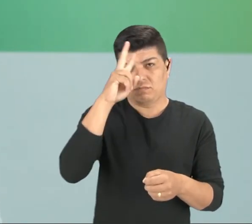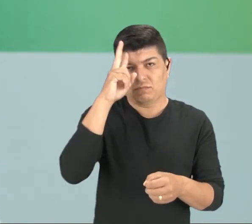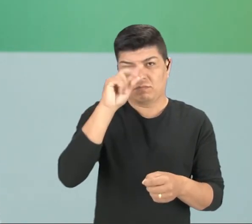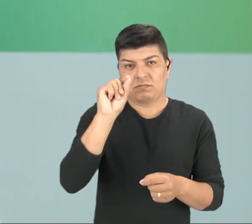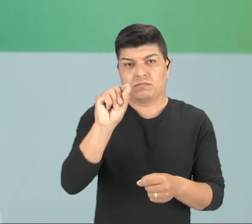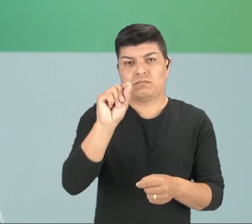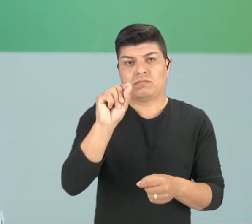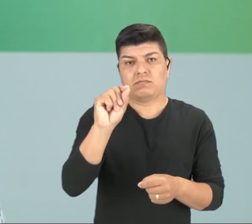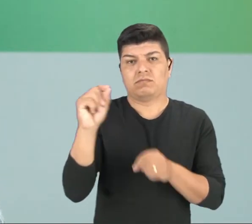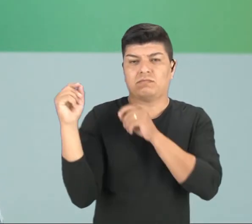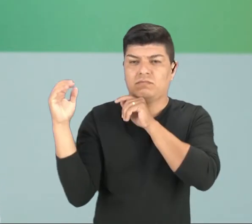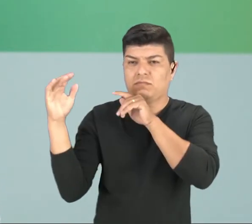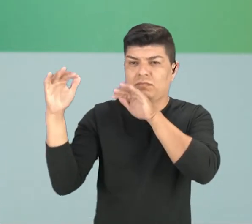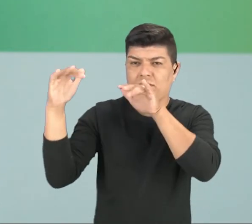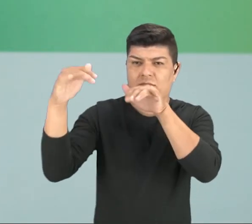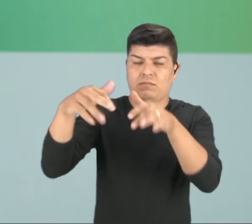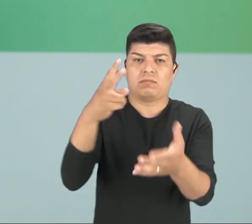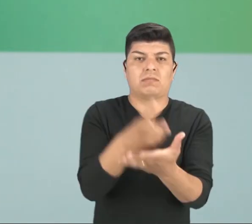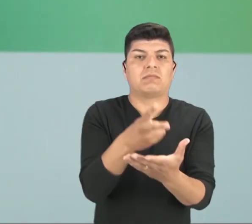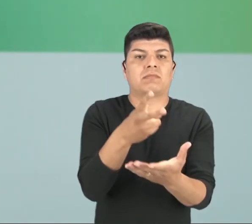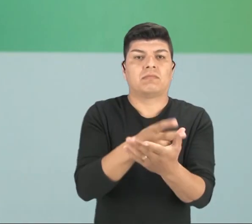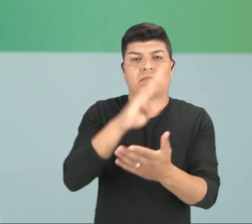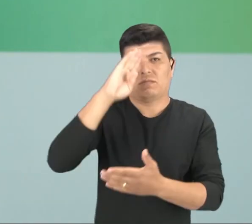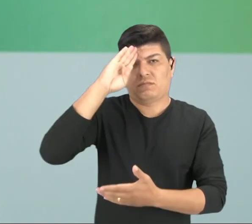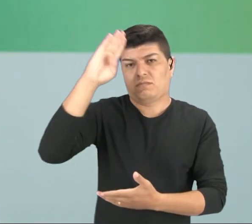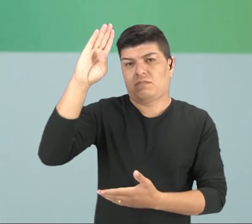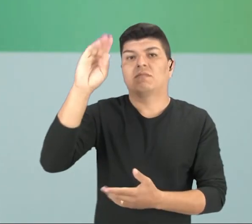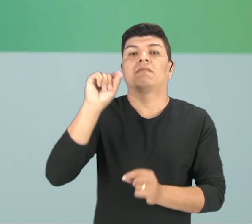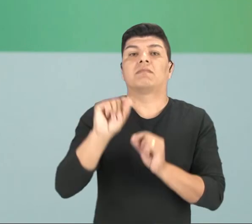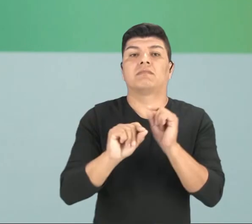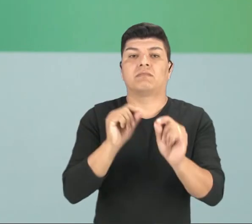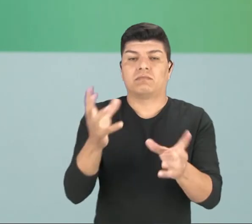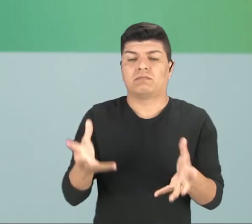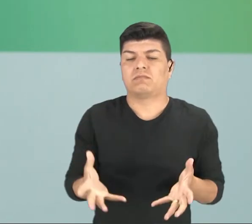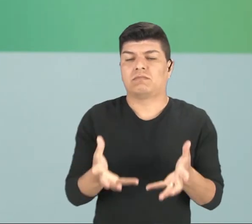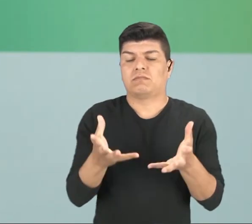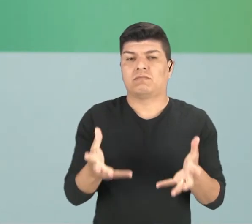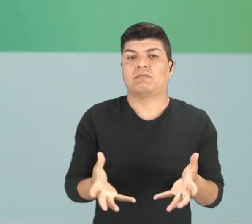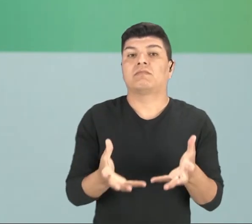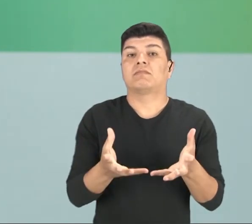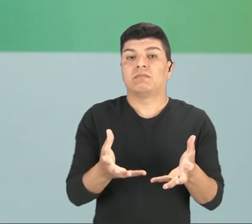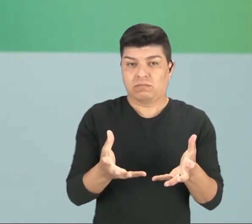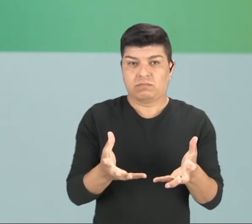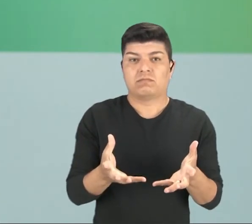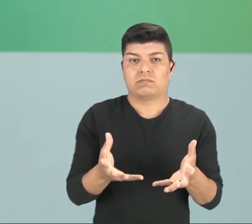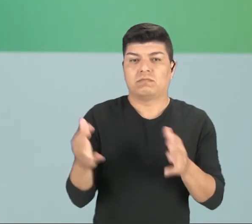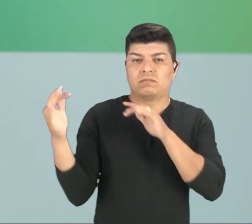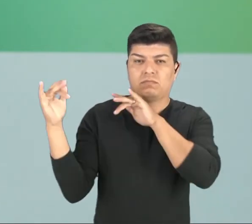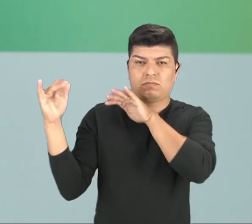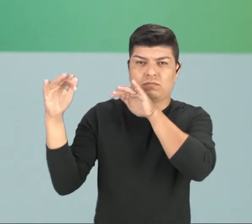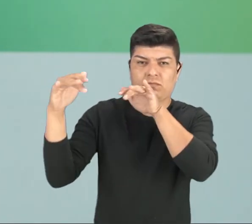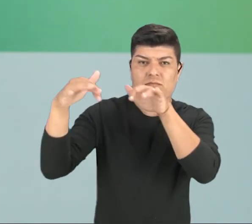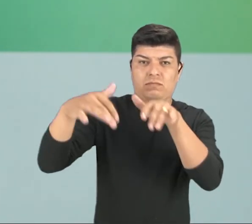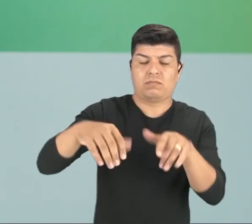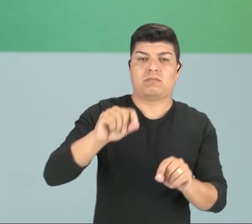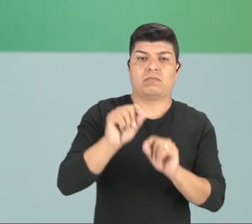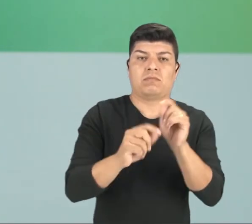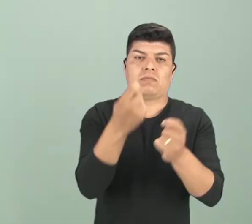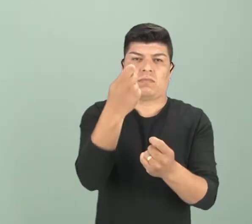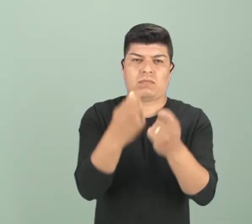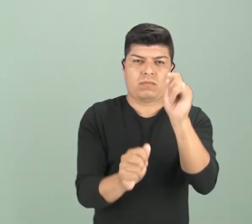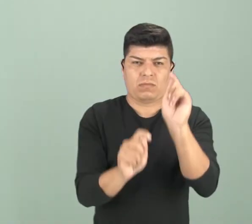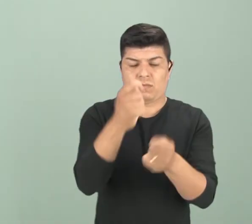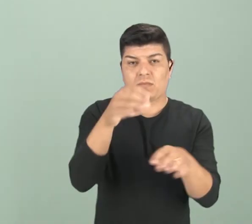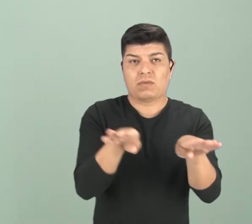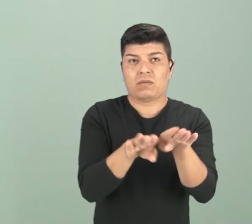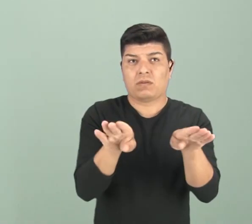que a migração, sempre o principal fator que vai impulsionar e motivar essa migração vai ser o fator